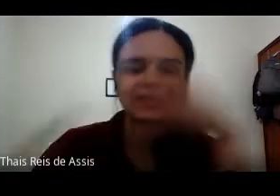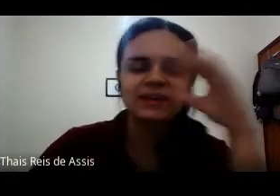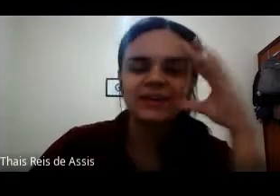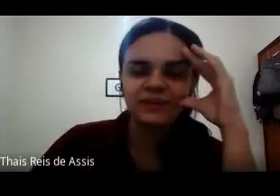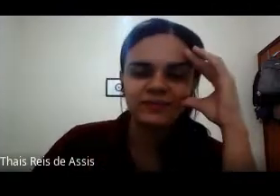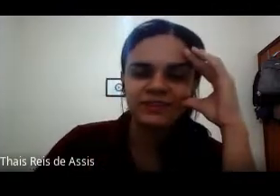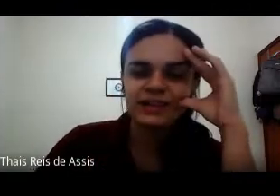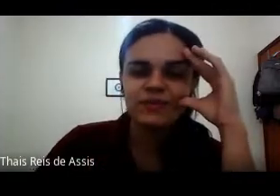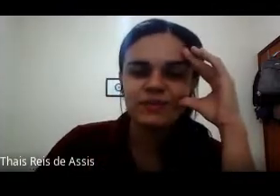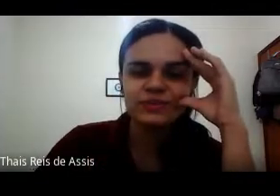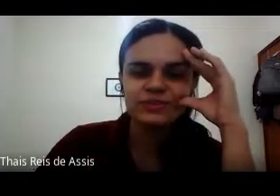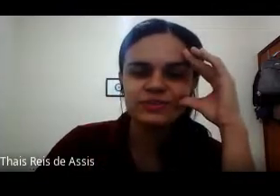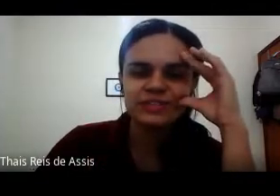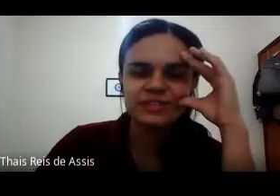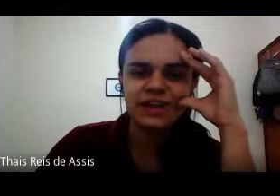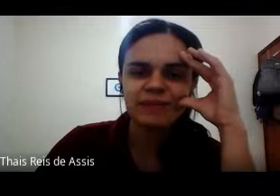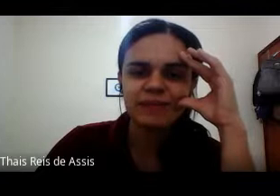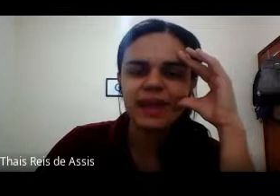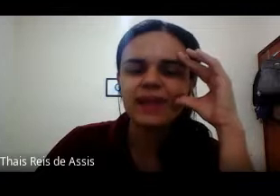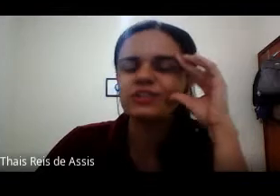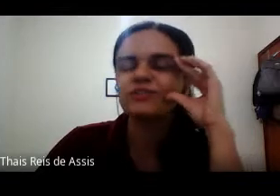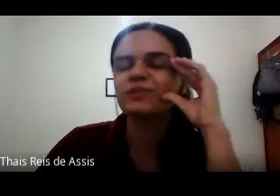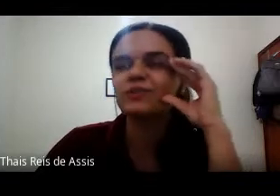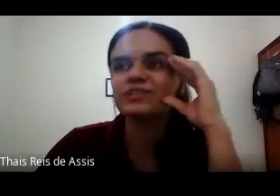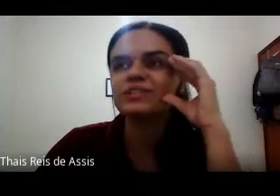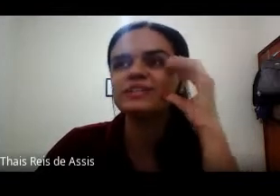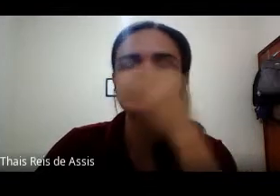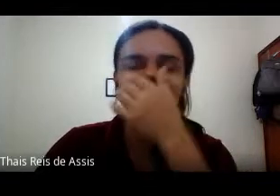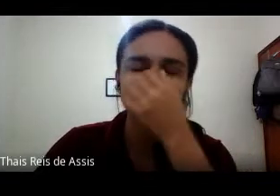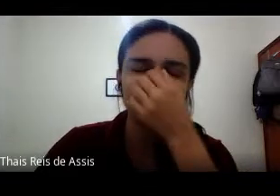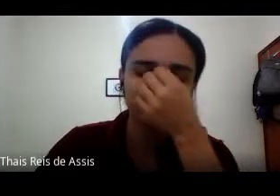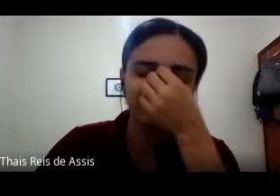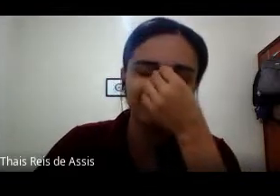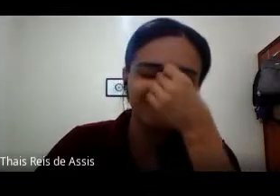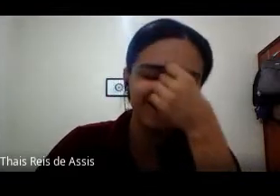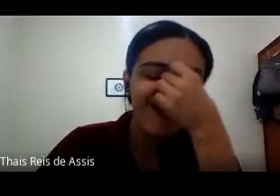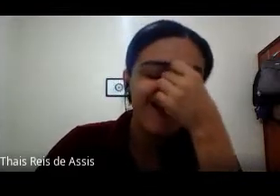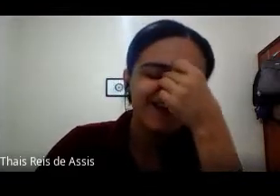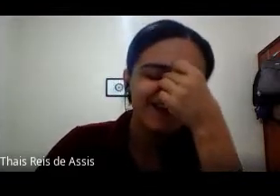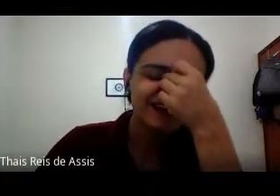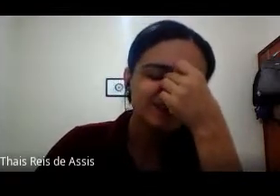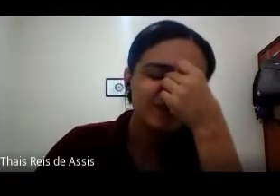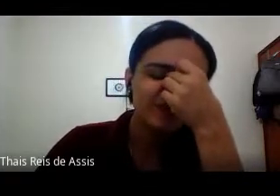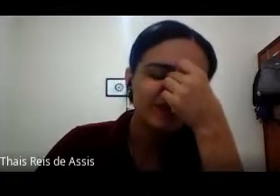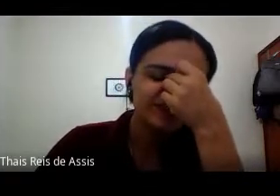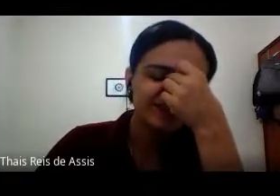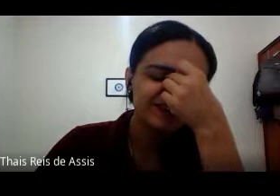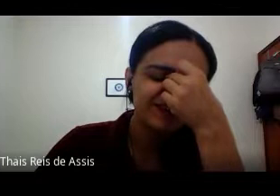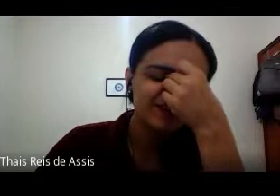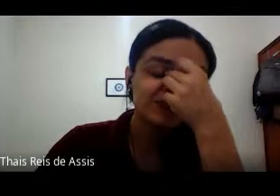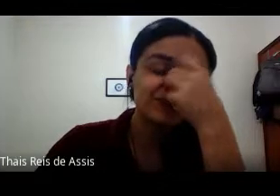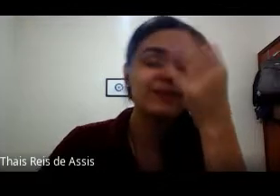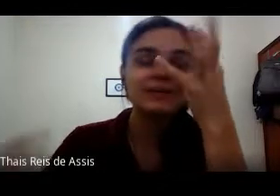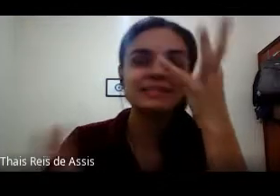esse aqui, ó, ele levou essa notícia de que era uma médica infectologista para a CPI. E era atriz pornô,